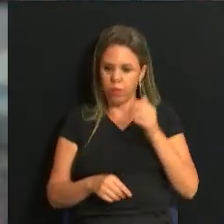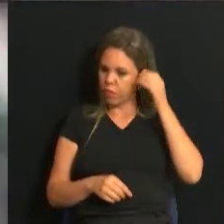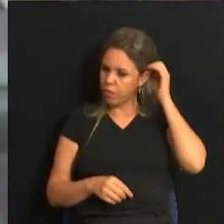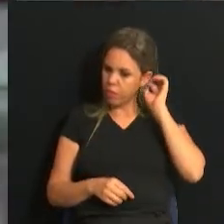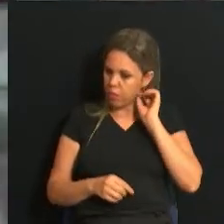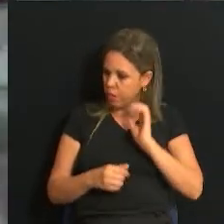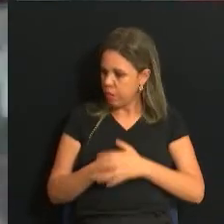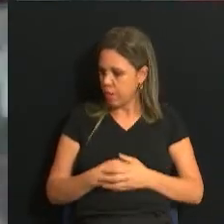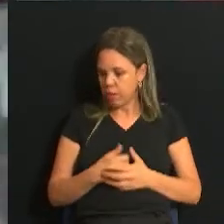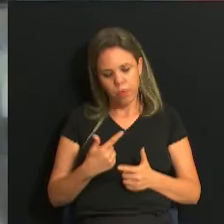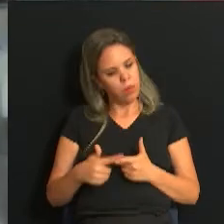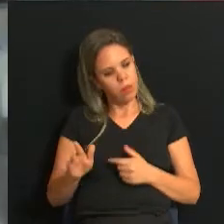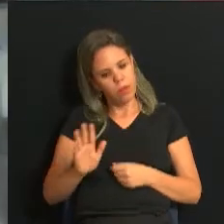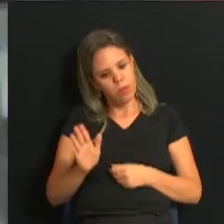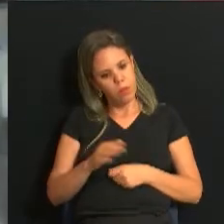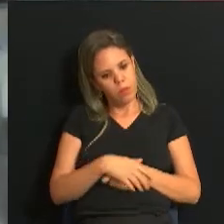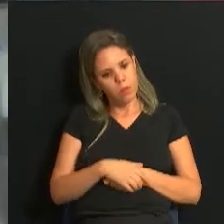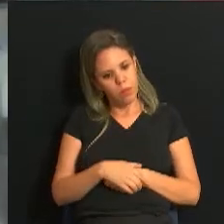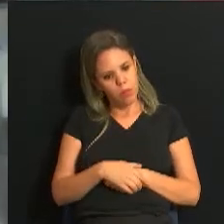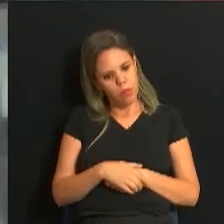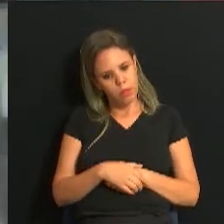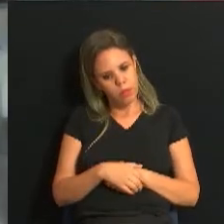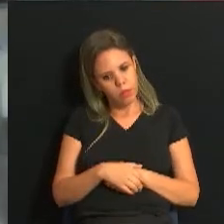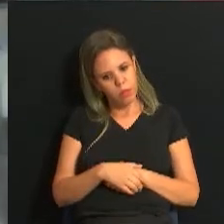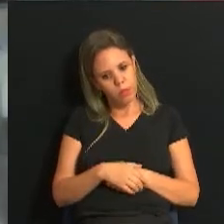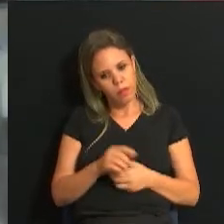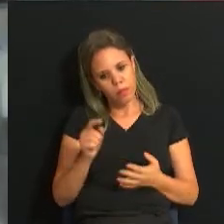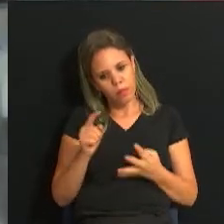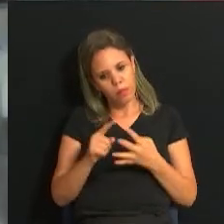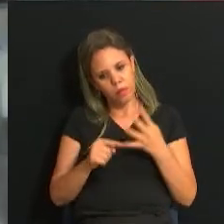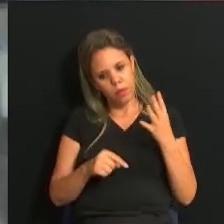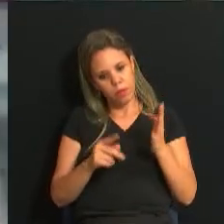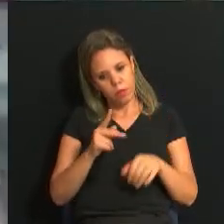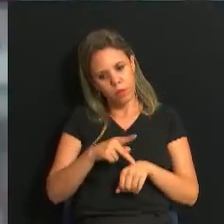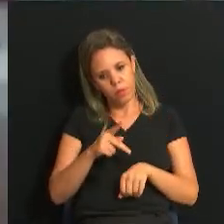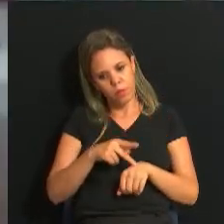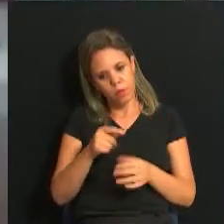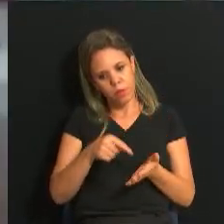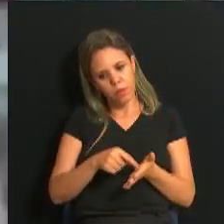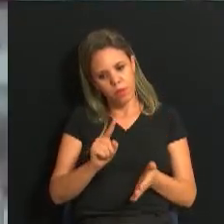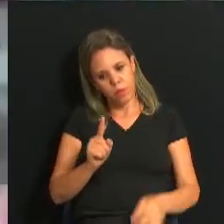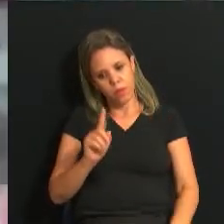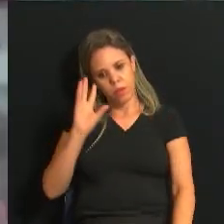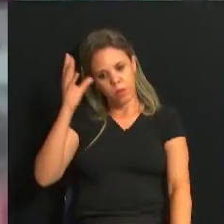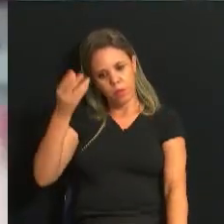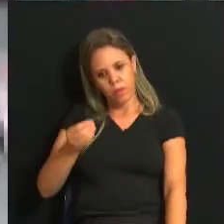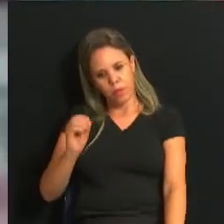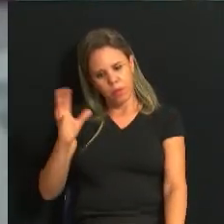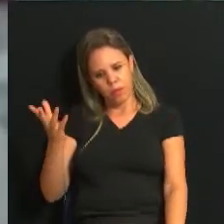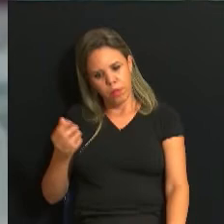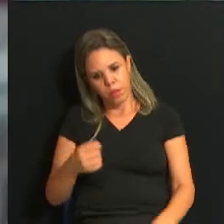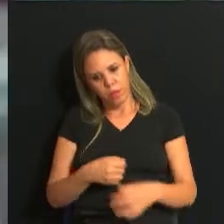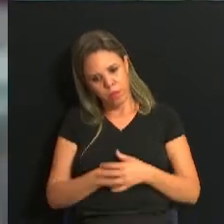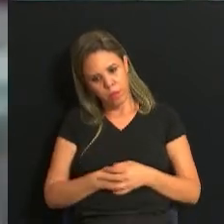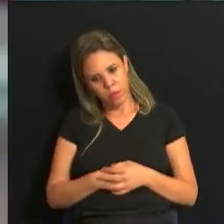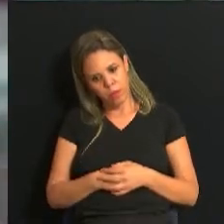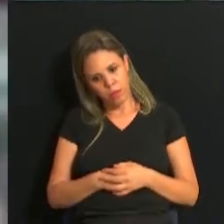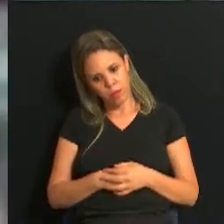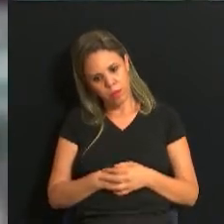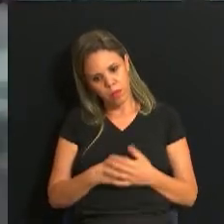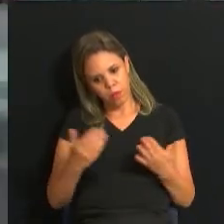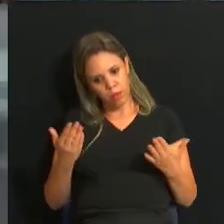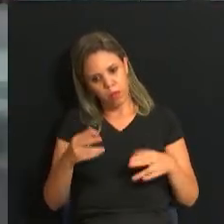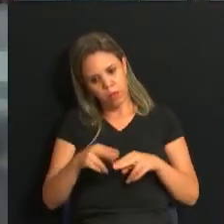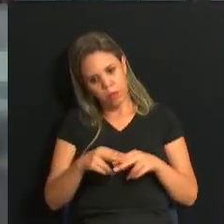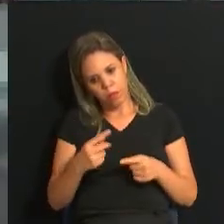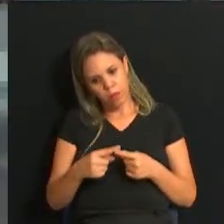com as 4 pedras na mão. Você olha e fala assim, deixa eu entender o que aconteceu, né? Qual foram os